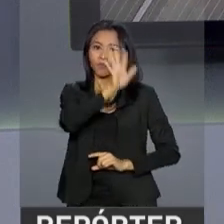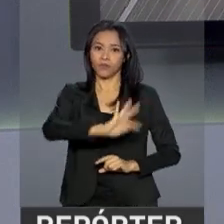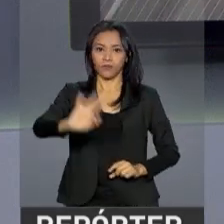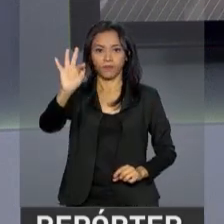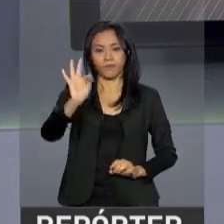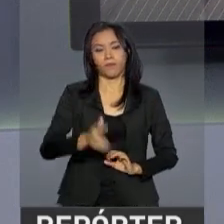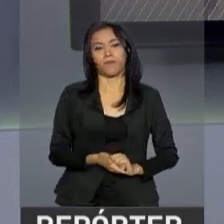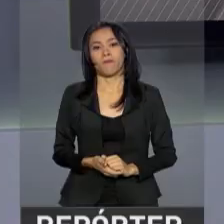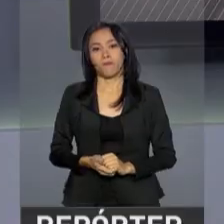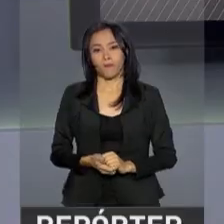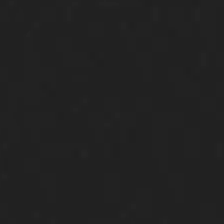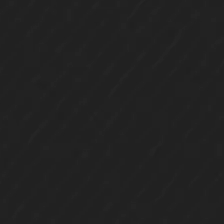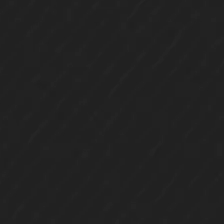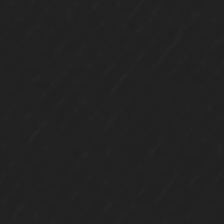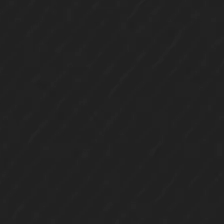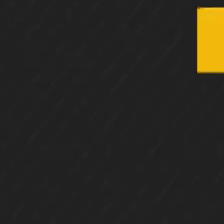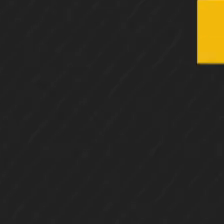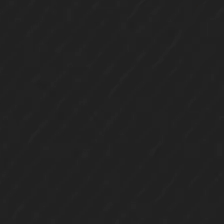federal